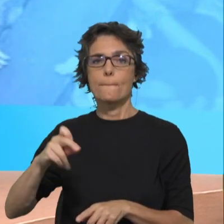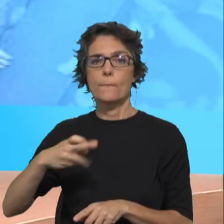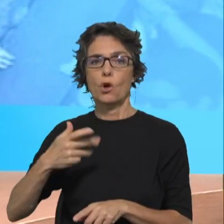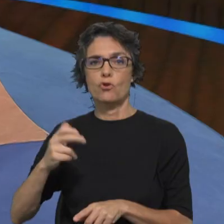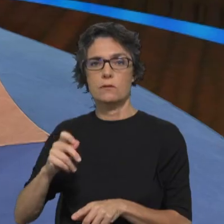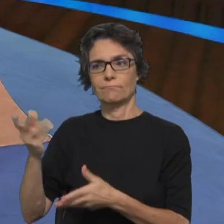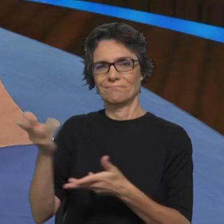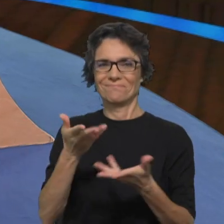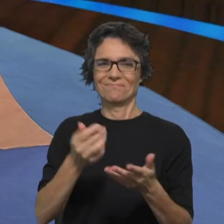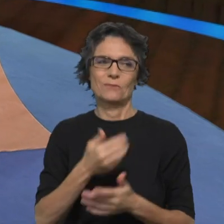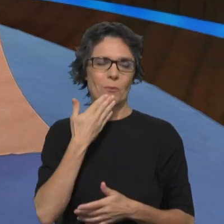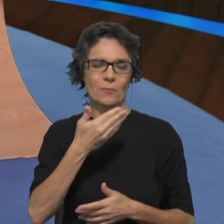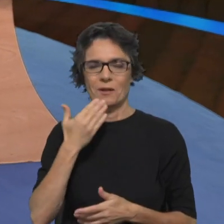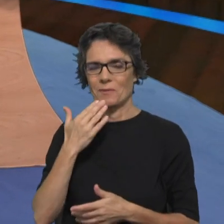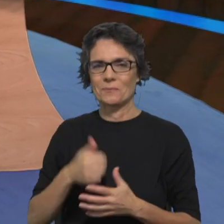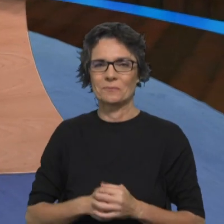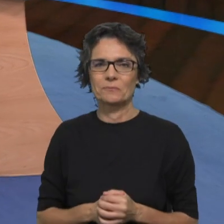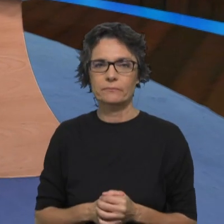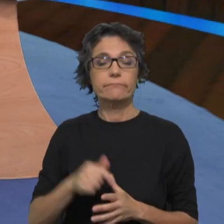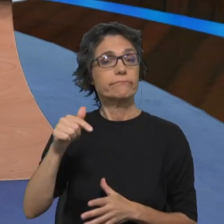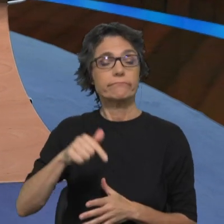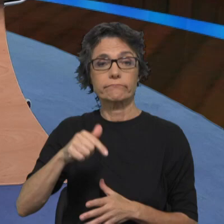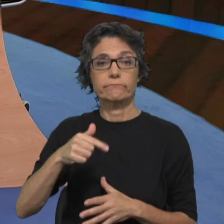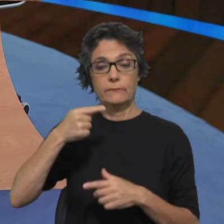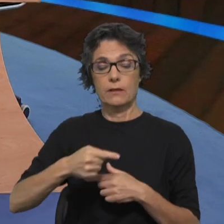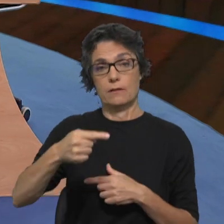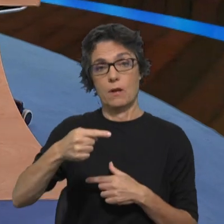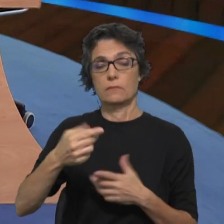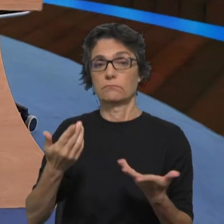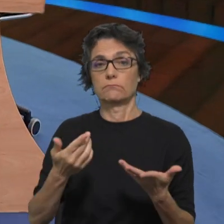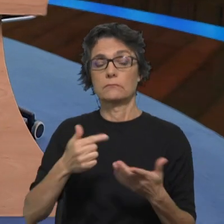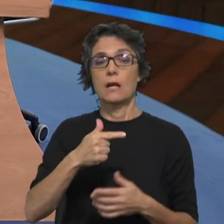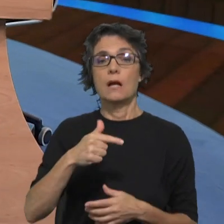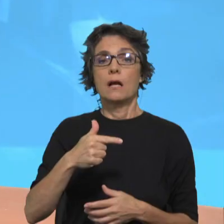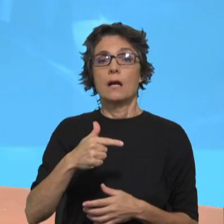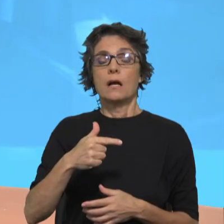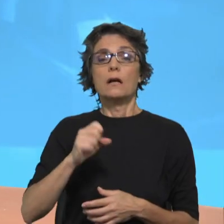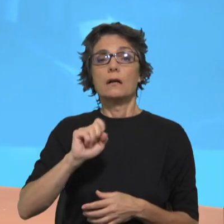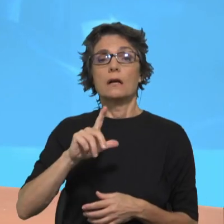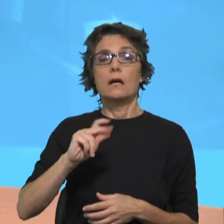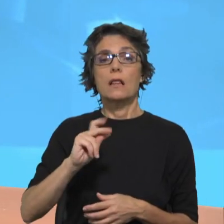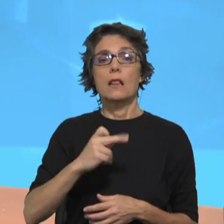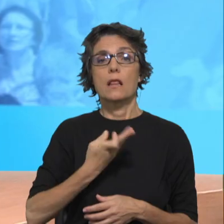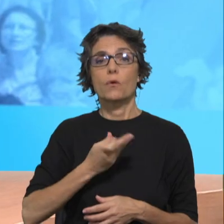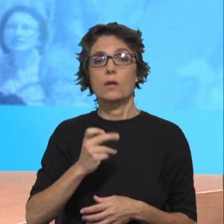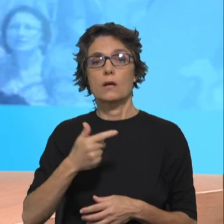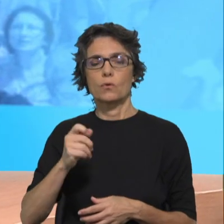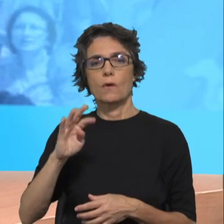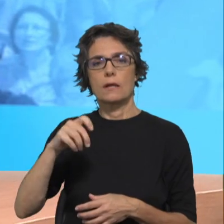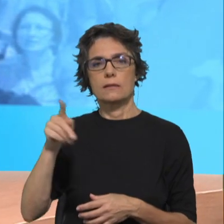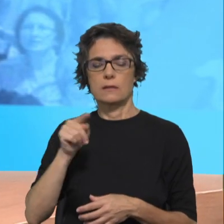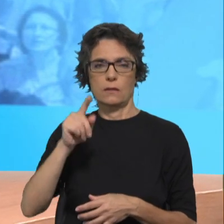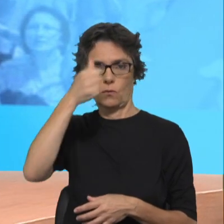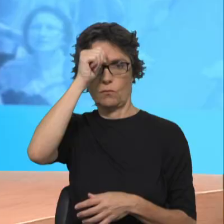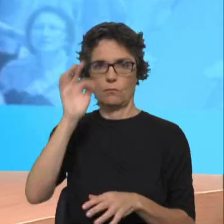contexto da semana Laudato Si, que terminou este domingo. Sim, 21 a 28.